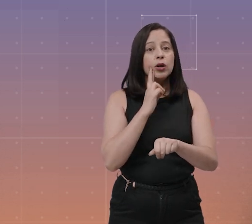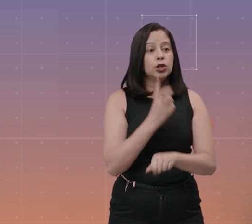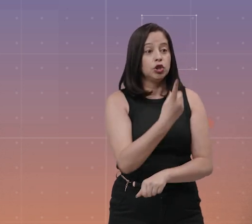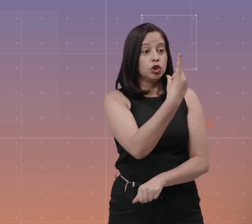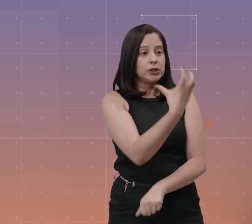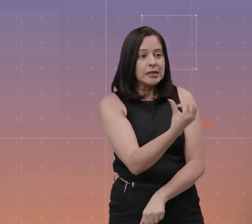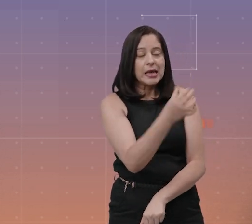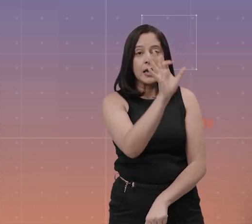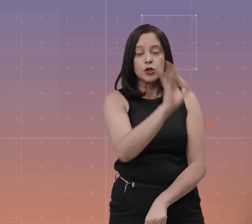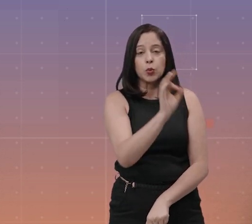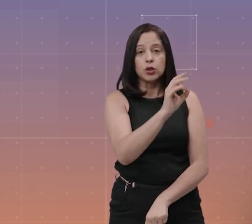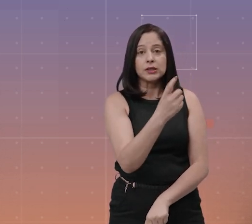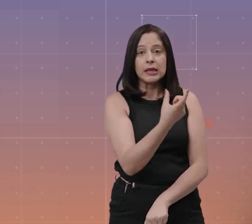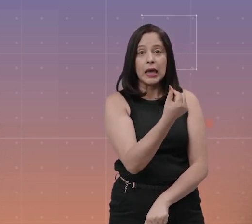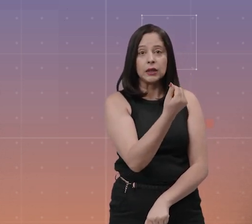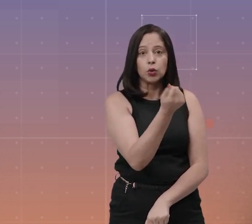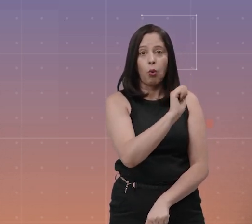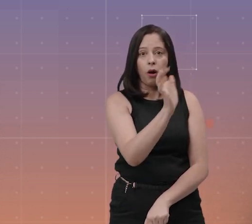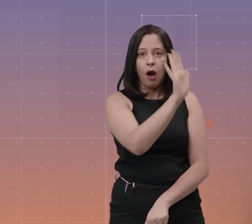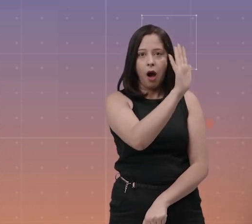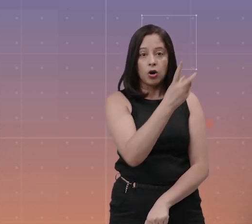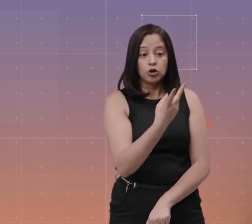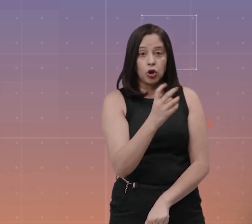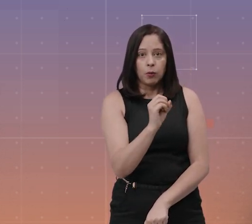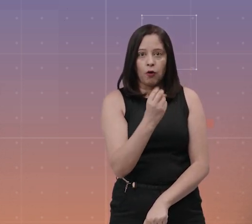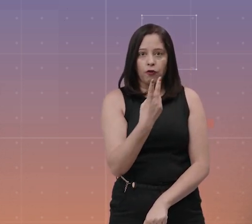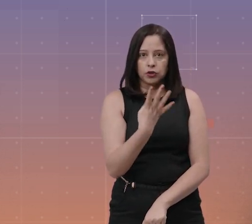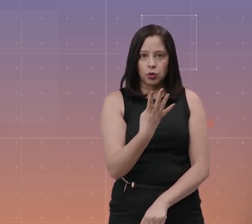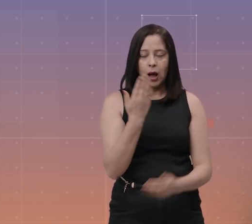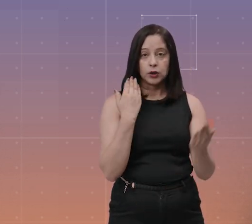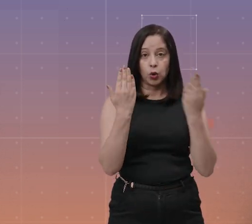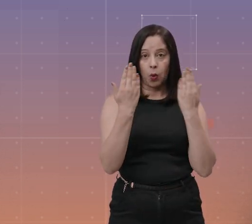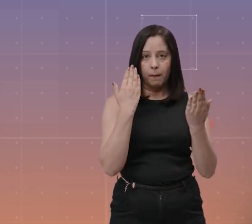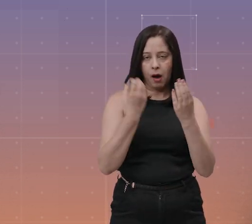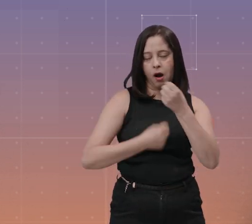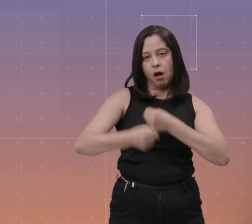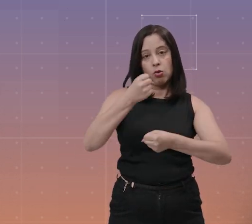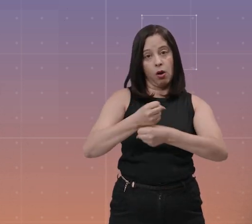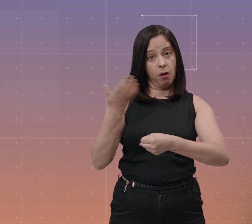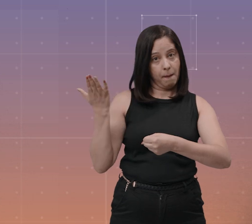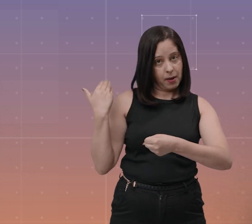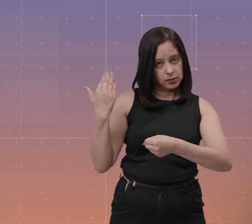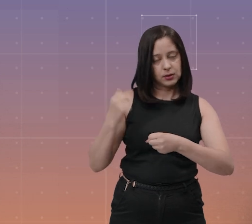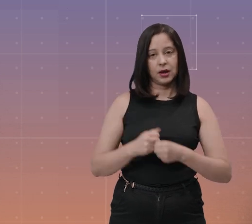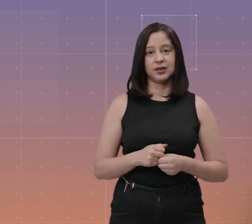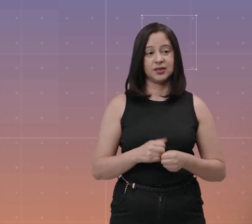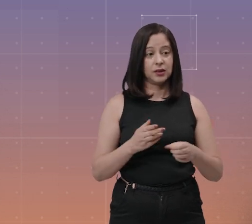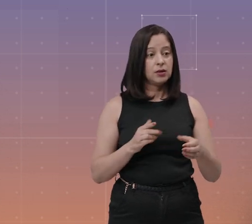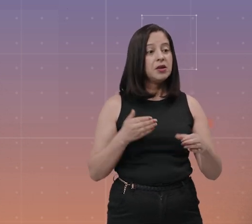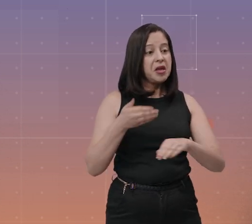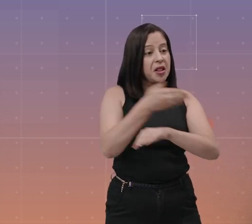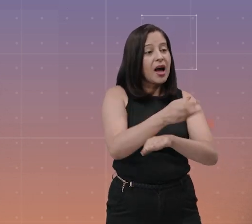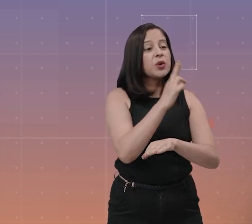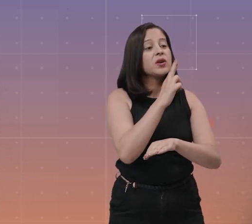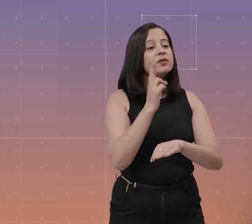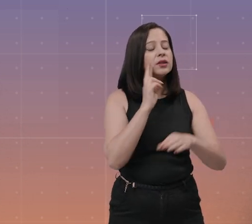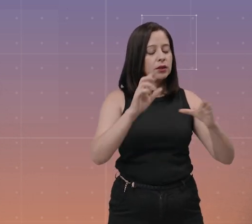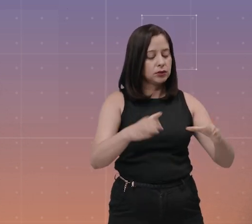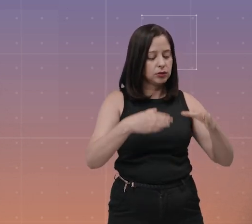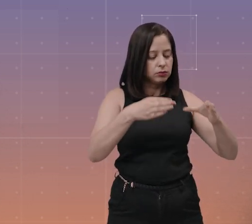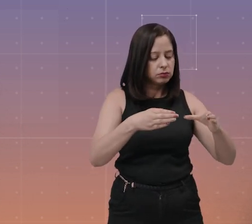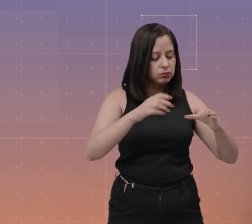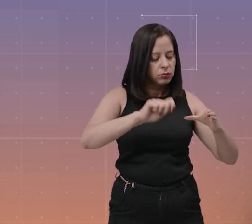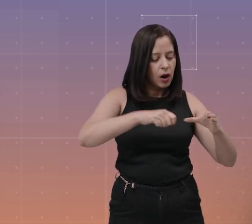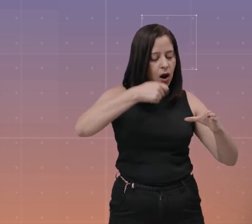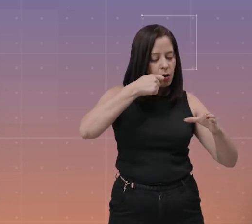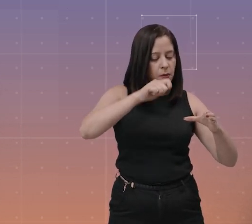de casa ficou 16% mais caro em 2024, na comparação com o ano anterior. Uma refeição